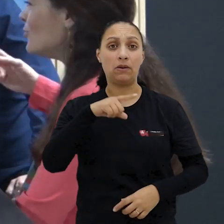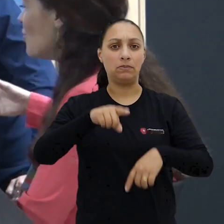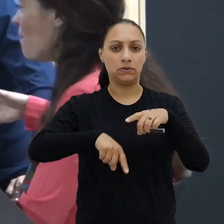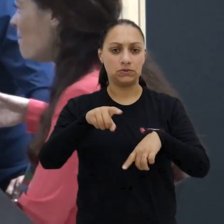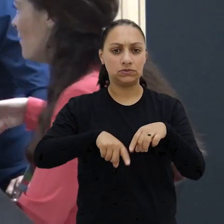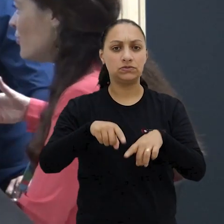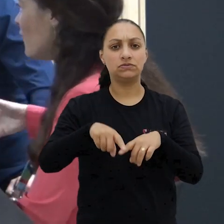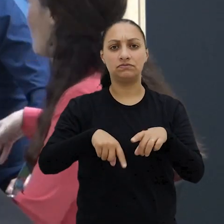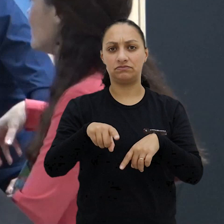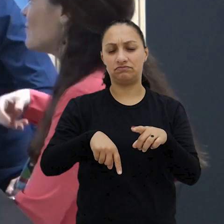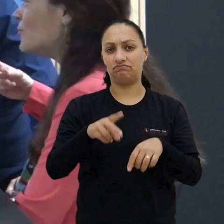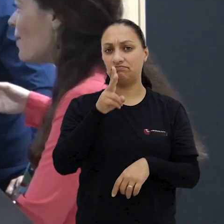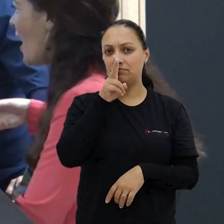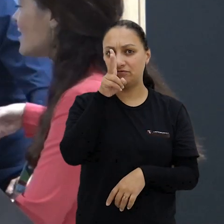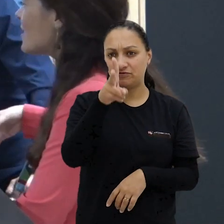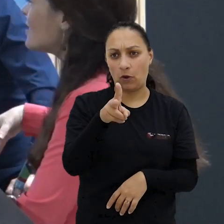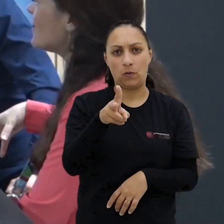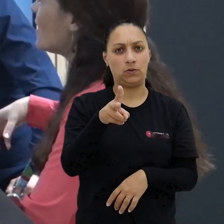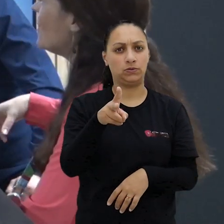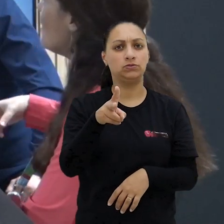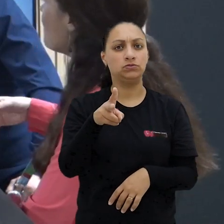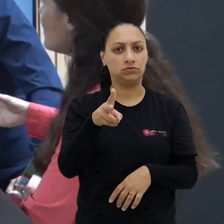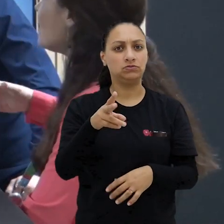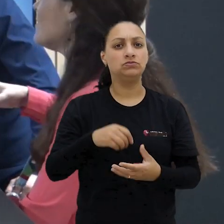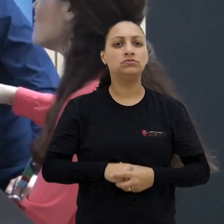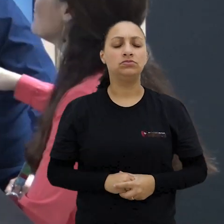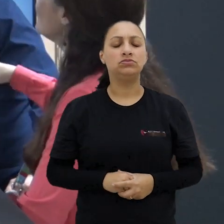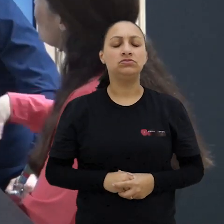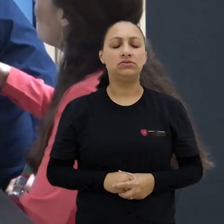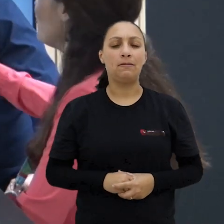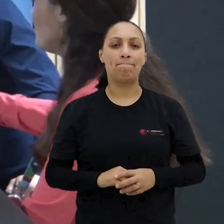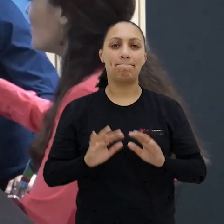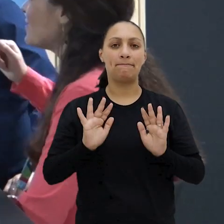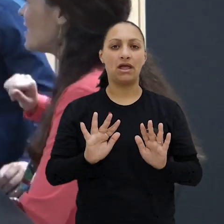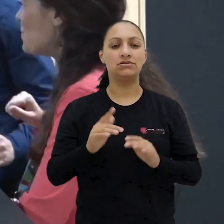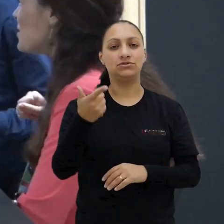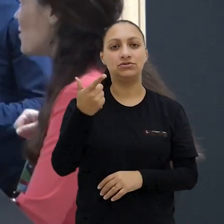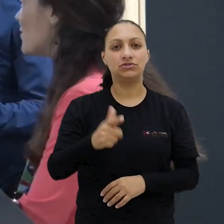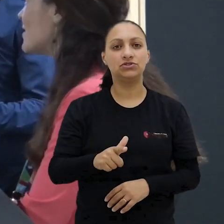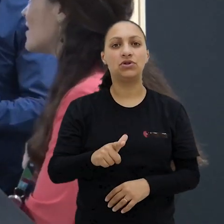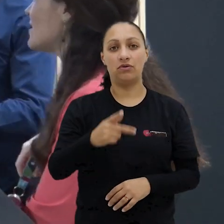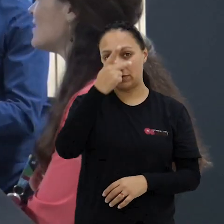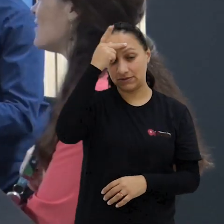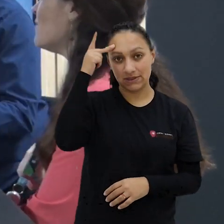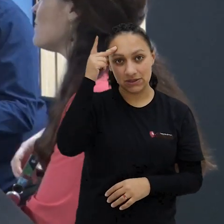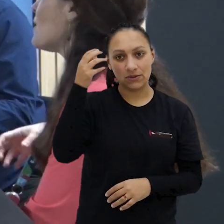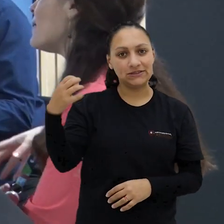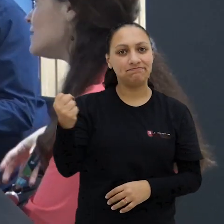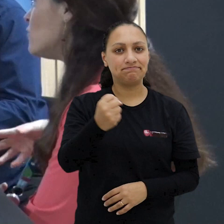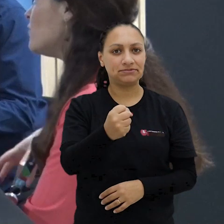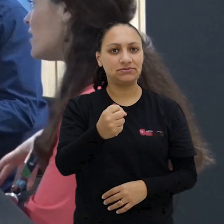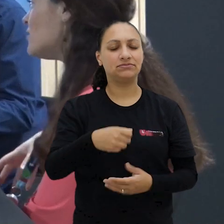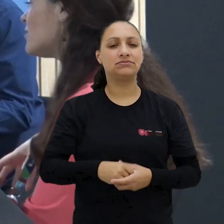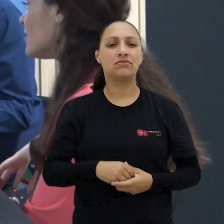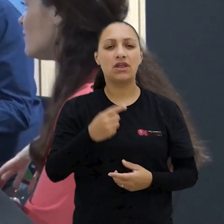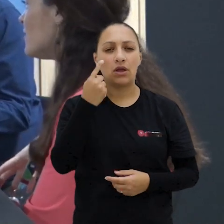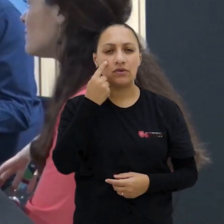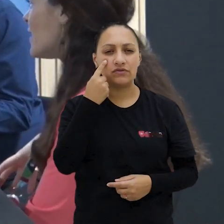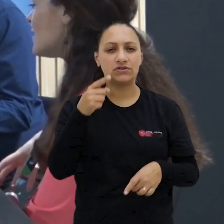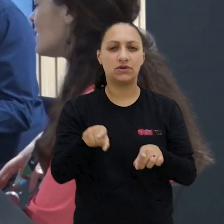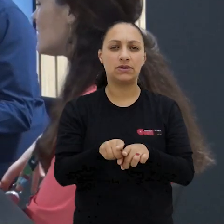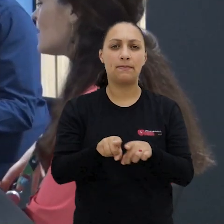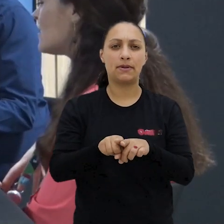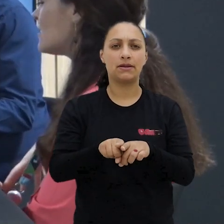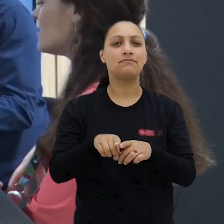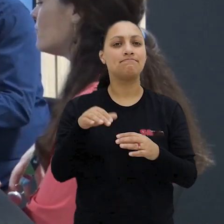produtos muito, muito fodas, muito massa, assim, né? Mas ainda, de novo, vamos nas pessoas, assim. Então, mas eu vejo